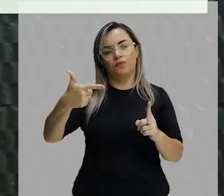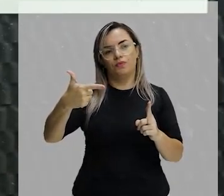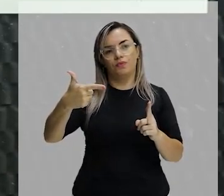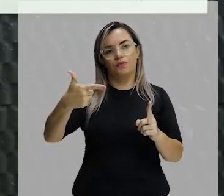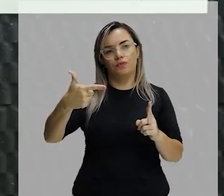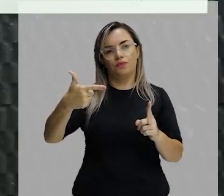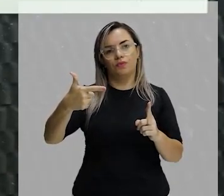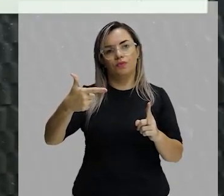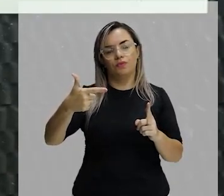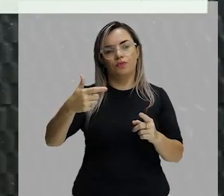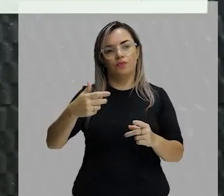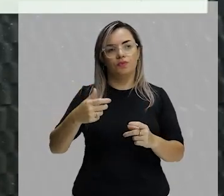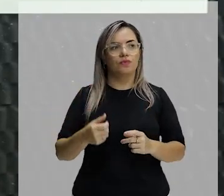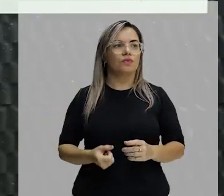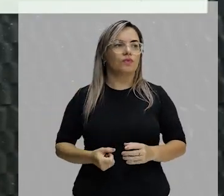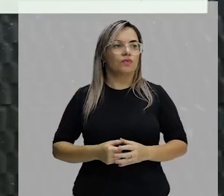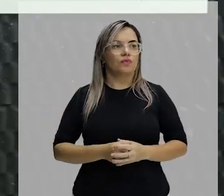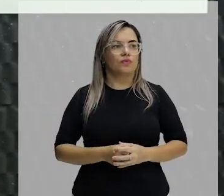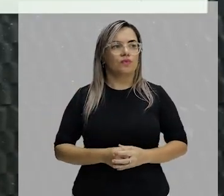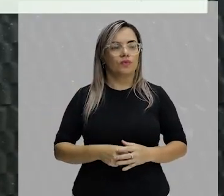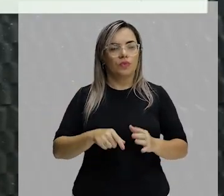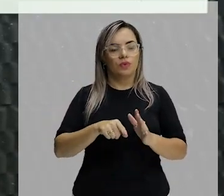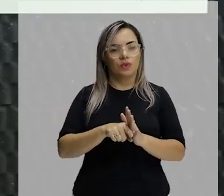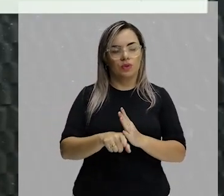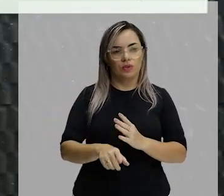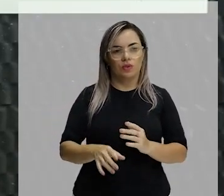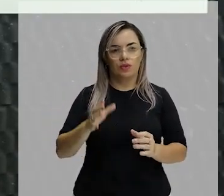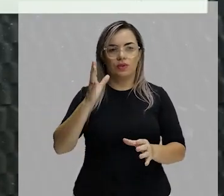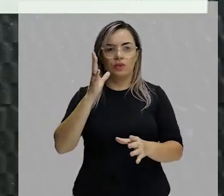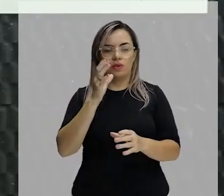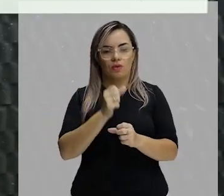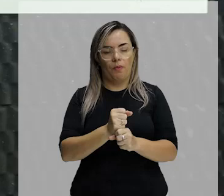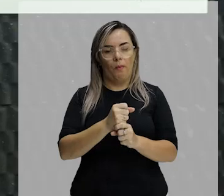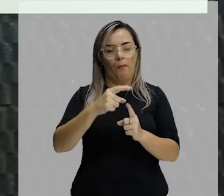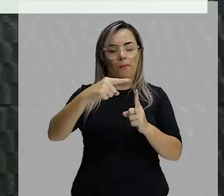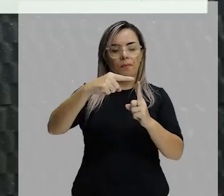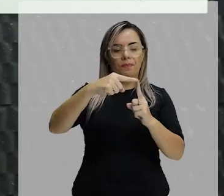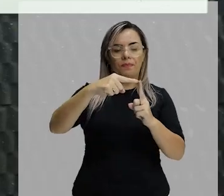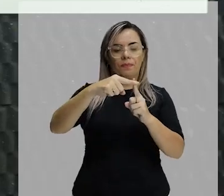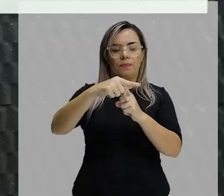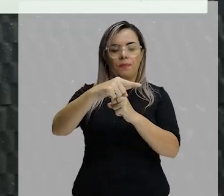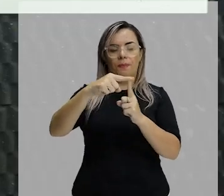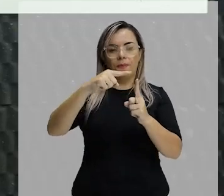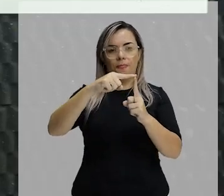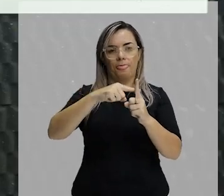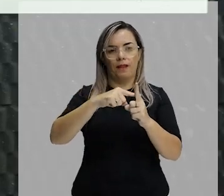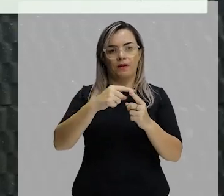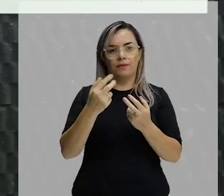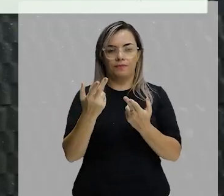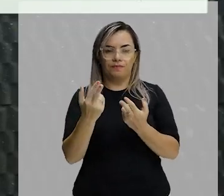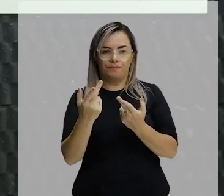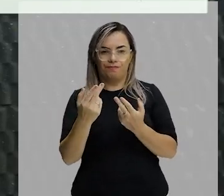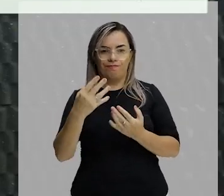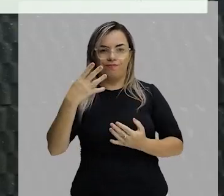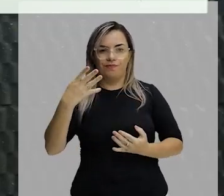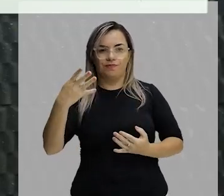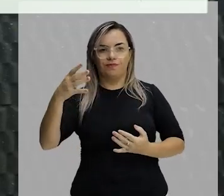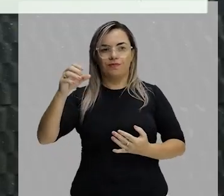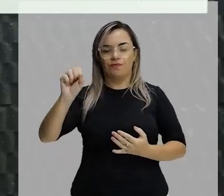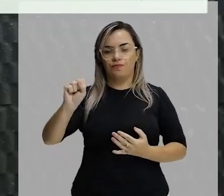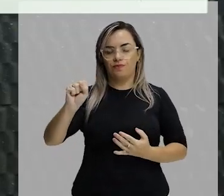está dizendo aqui, ó, que a soma das arestas é igual a